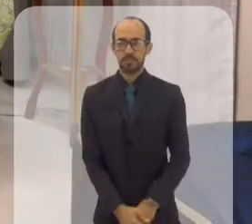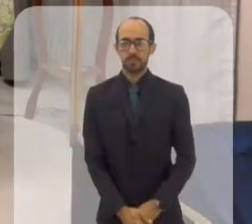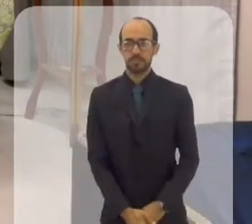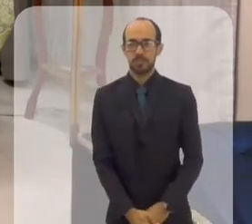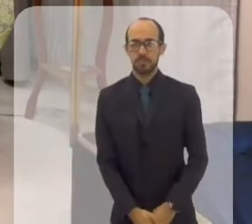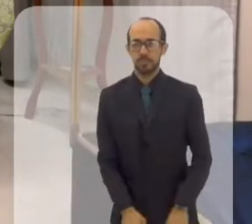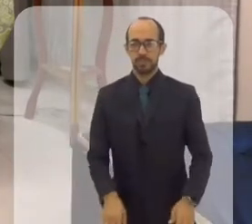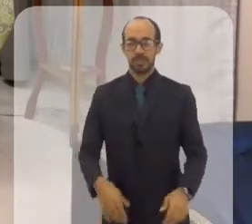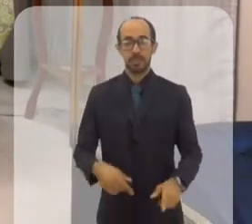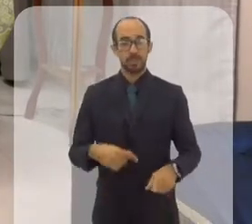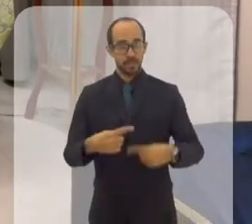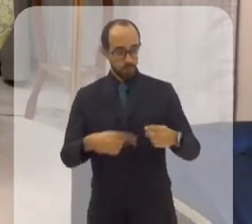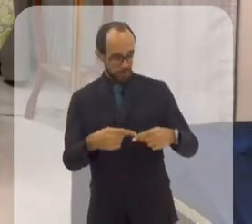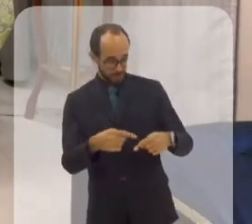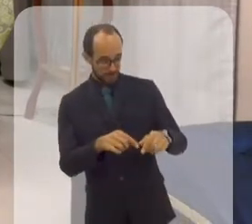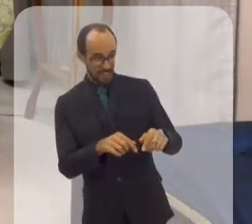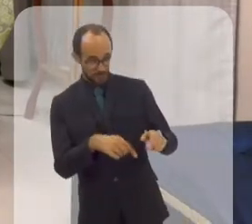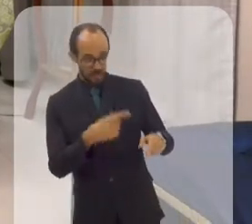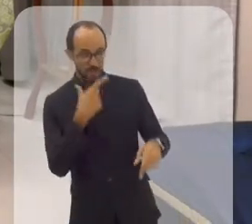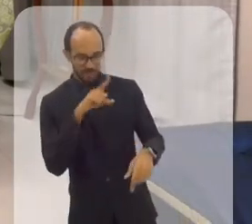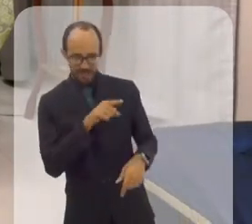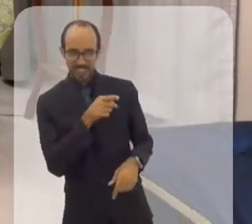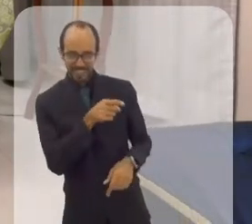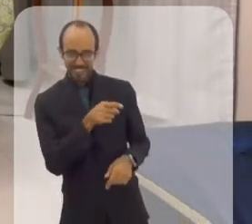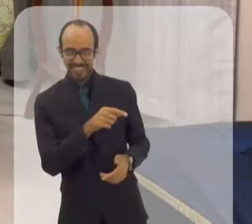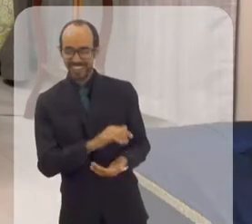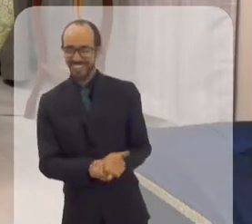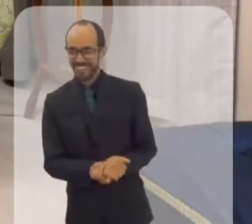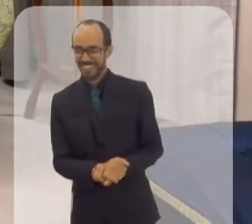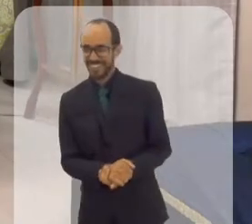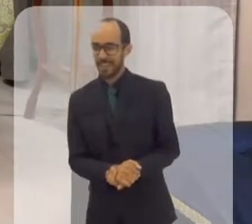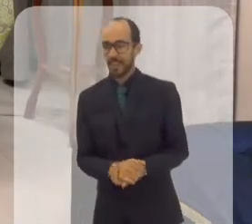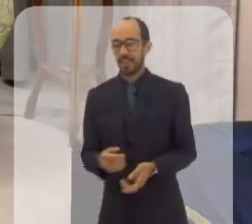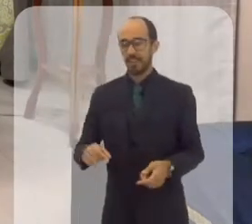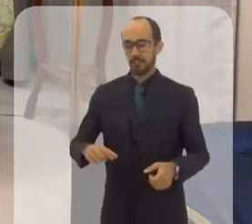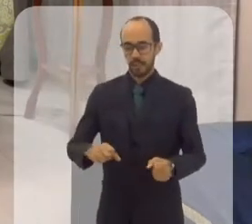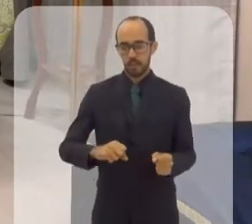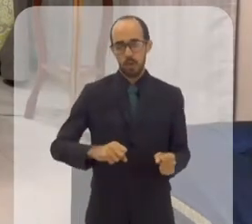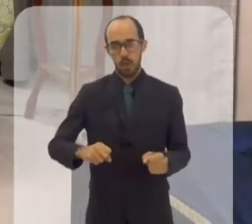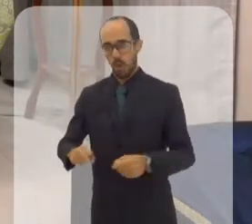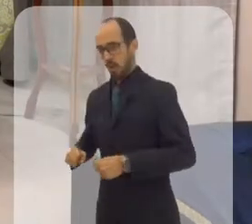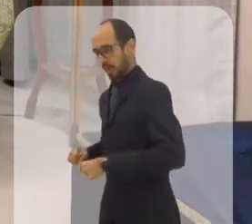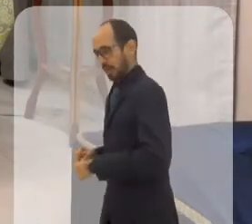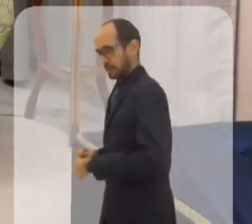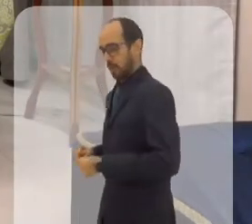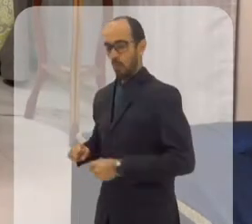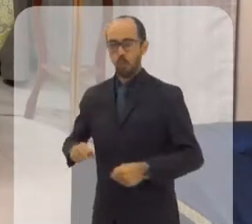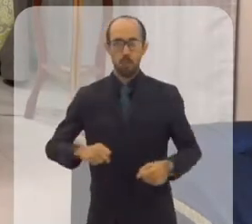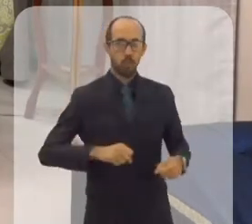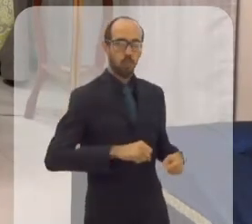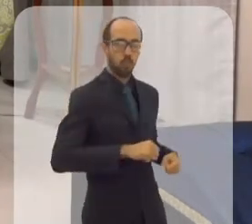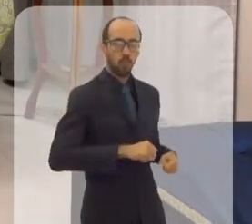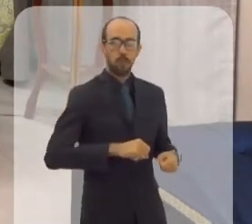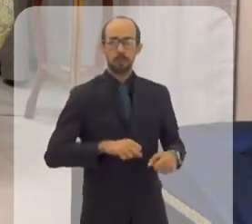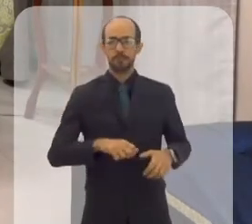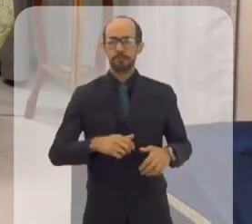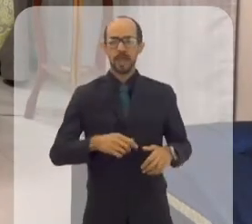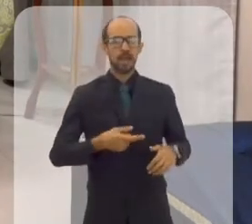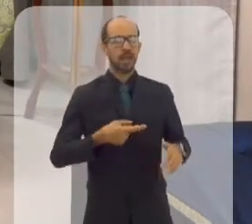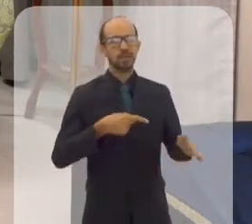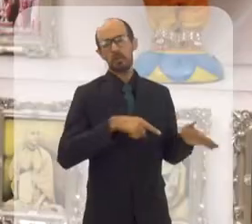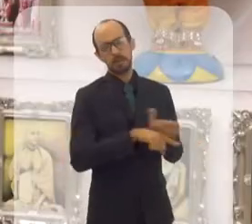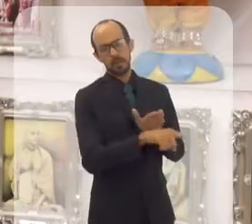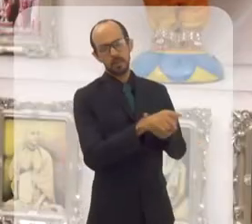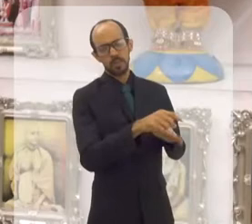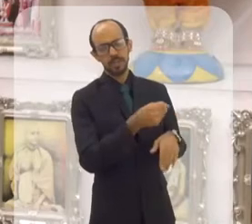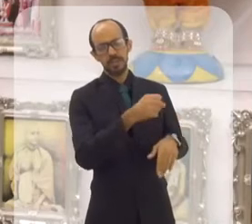Vocês não ao final eu vou chegar. Tem posturas que trabalham a rotação do quadril. Tá. Aí vem uma pergunta. E se